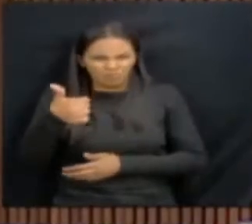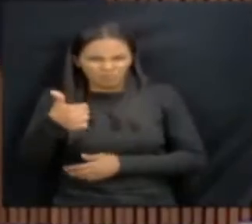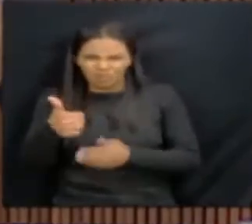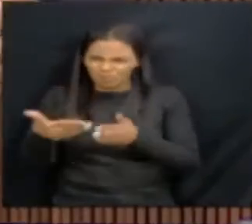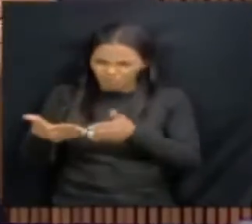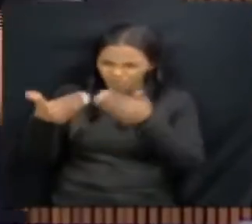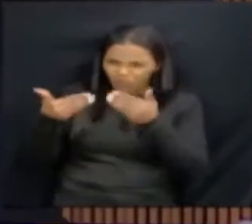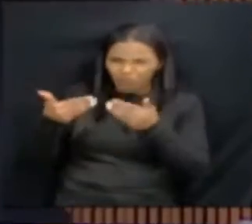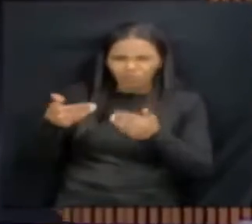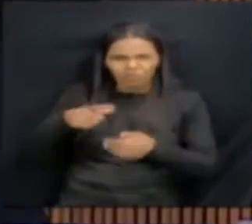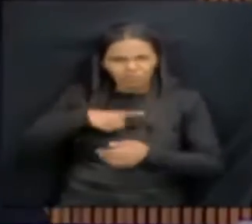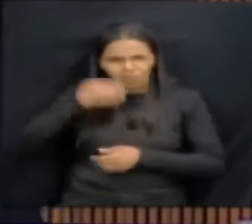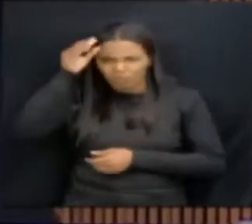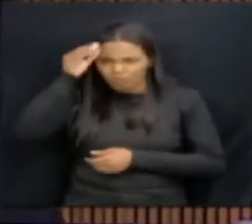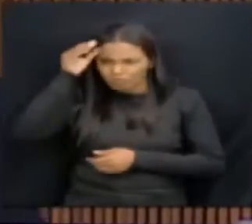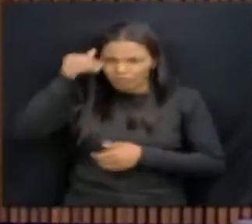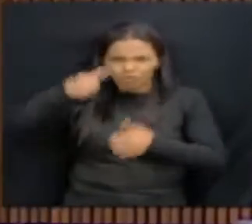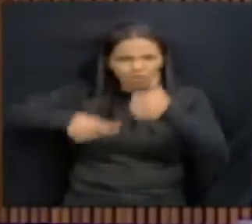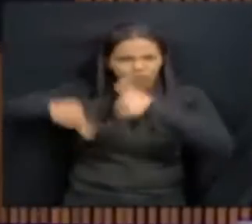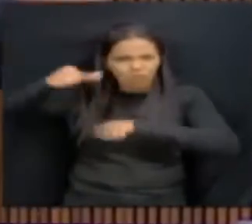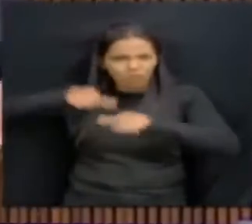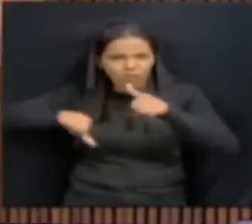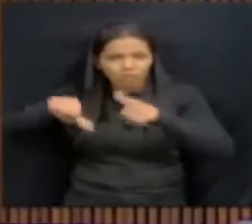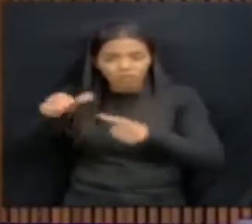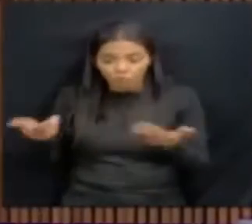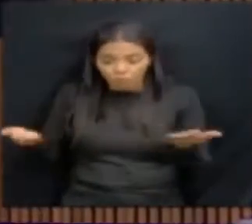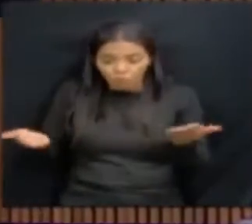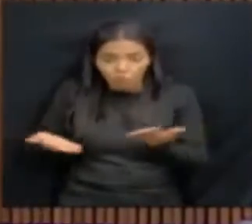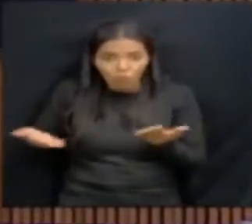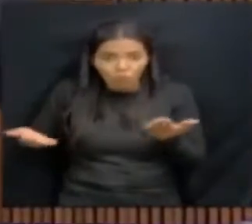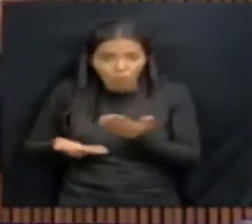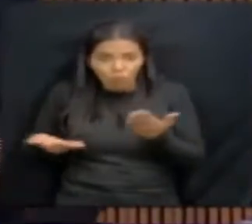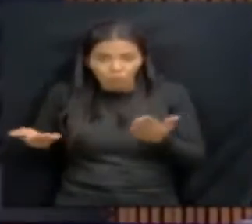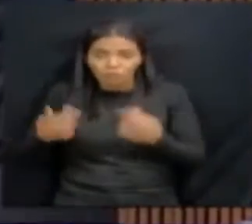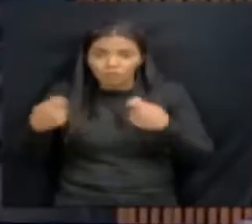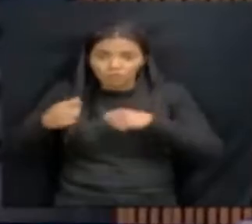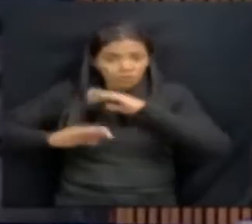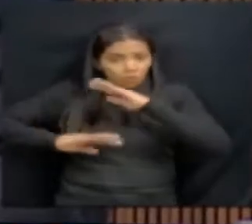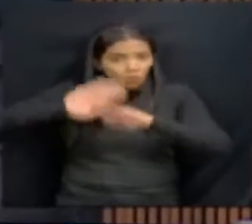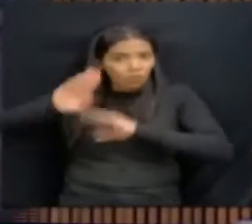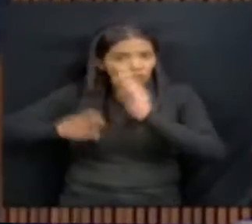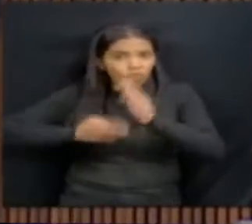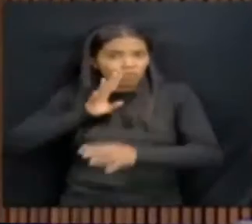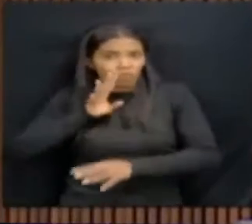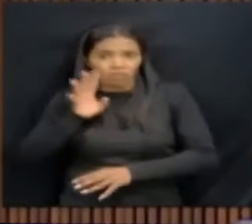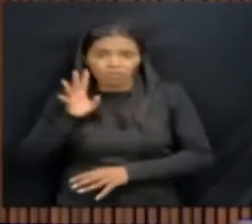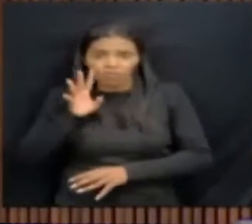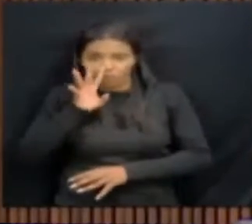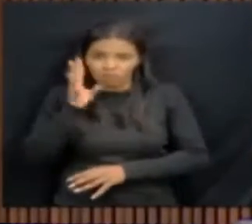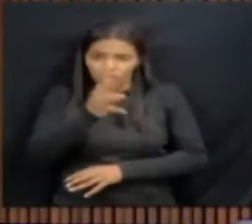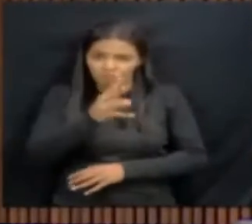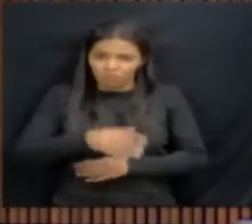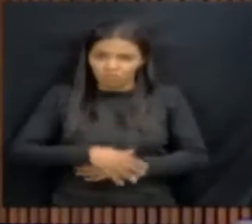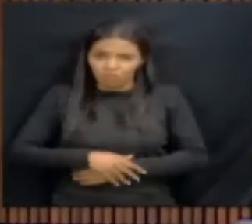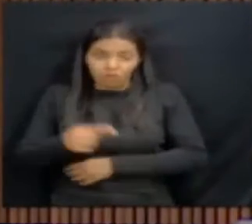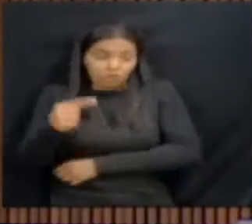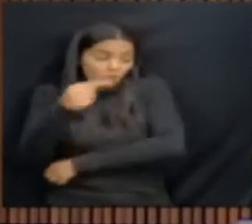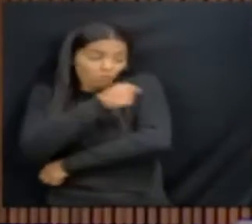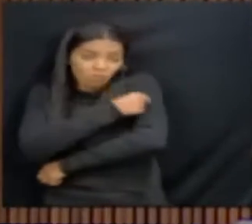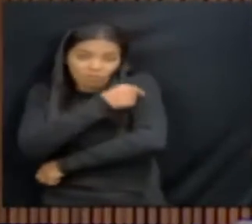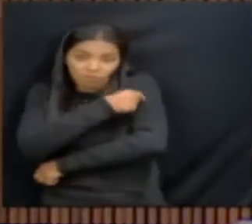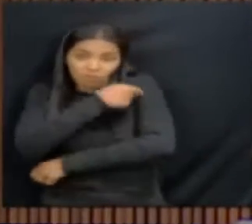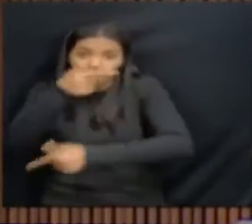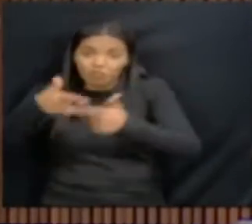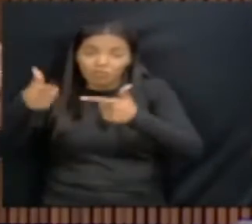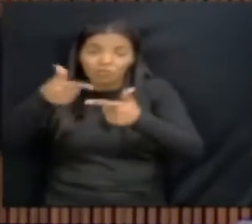pôr a mão na consciência, analisar as coisas com a frieza e a cautela necessária? A vacina é problema do